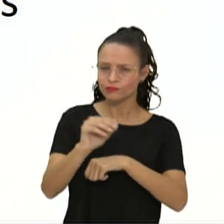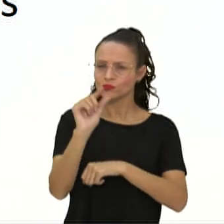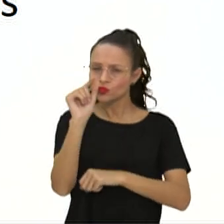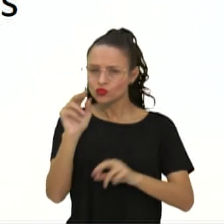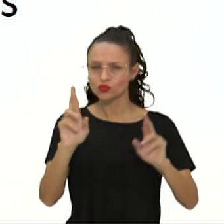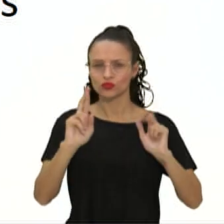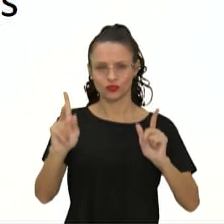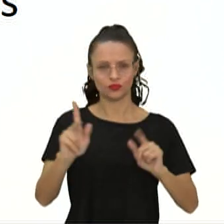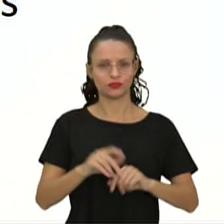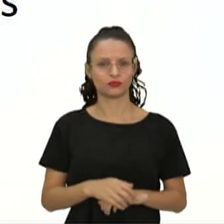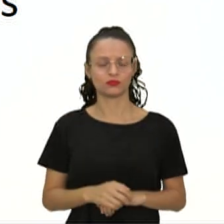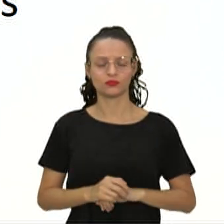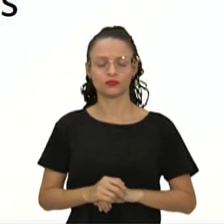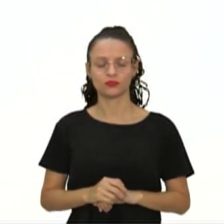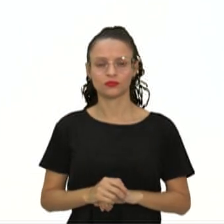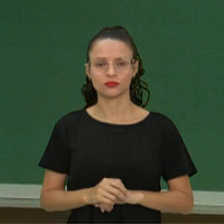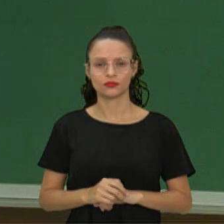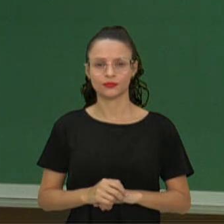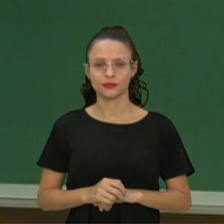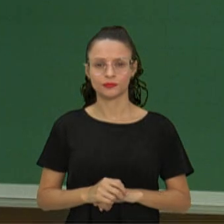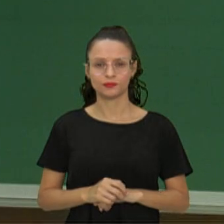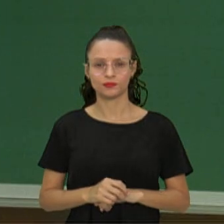ver.